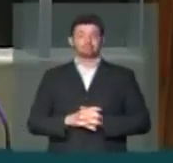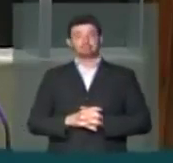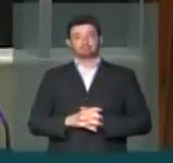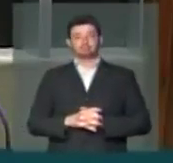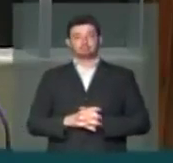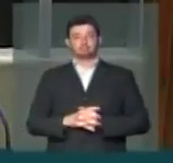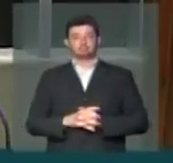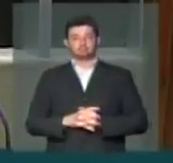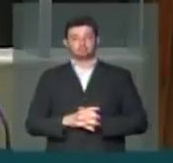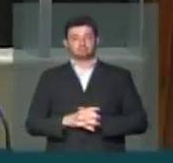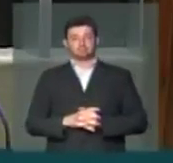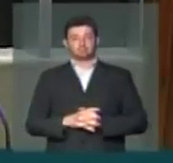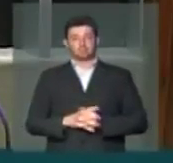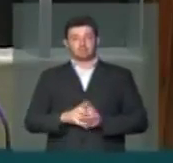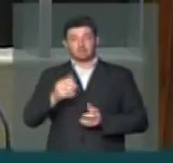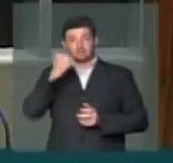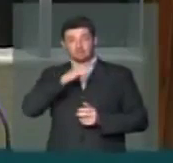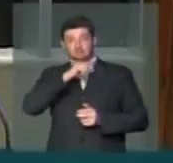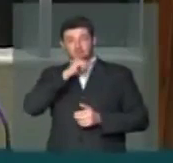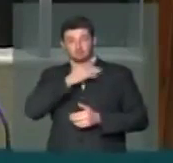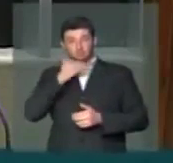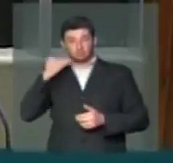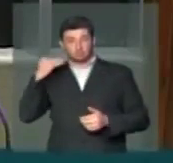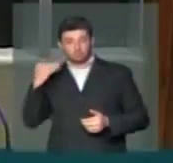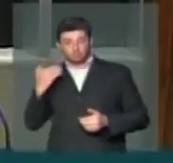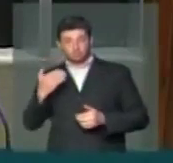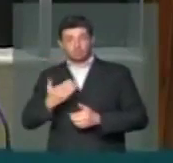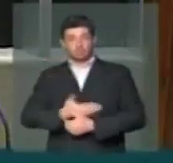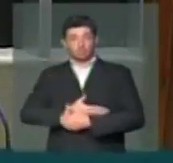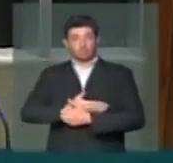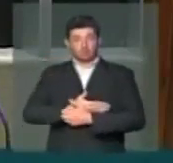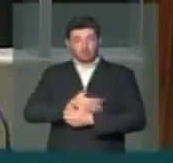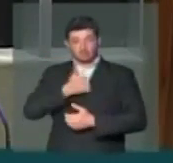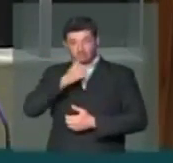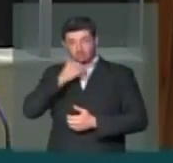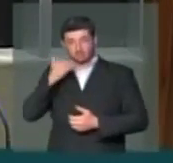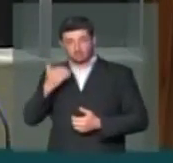A mortalidade materna caiu muito, é a menor,